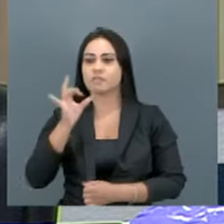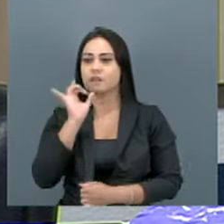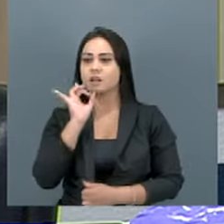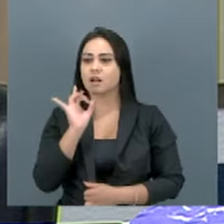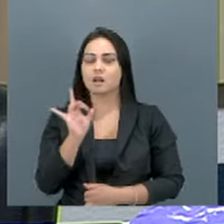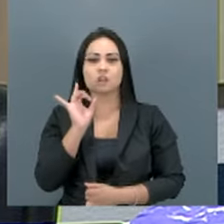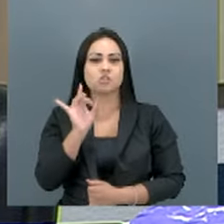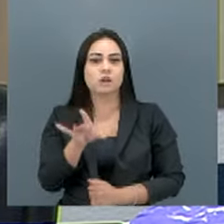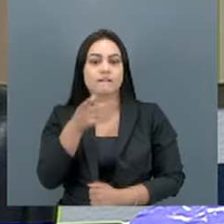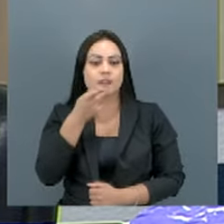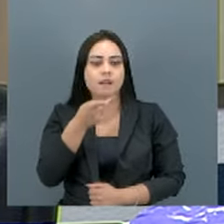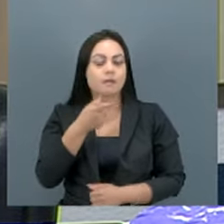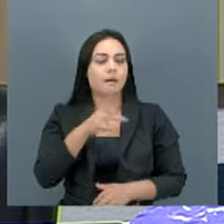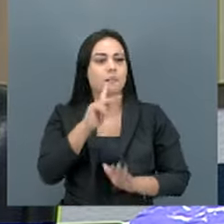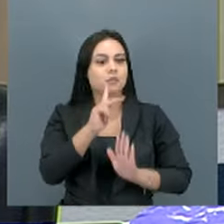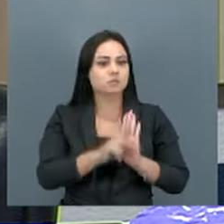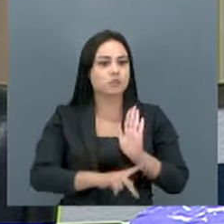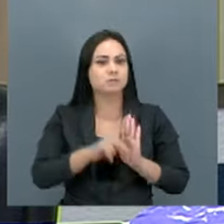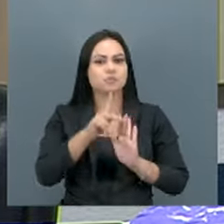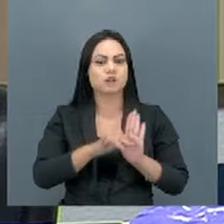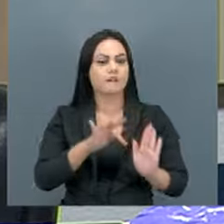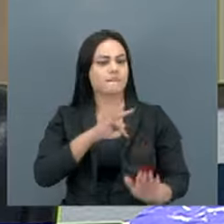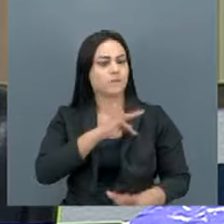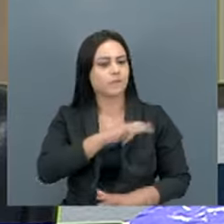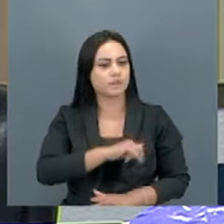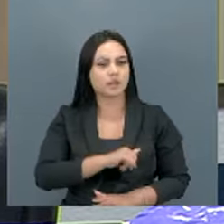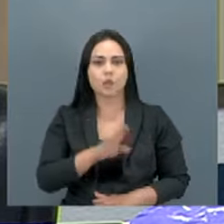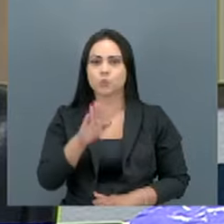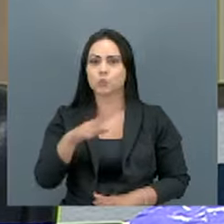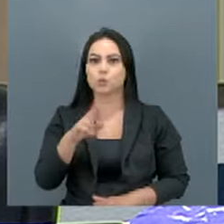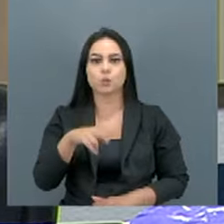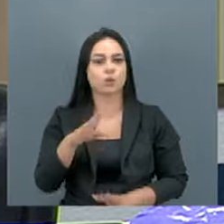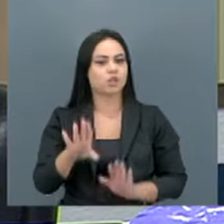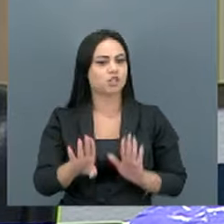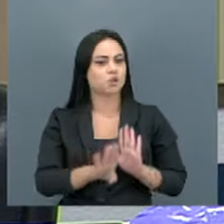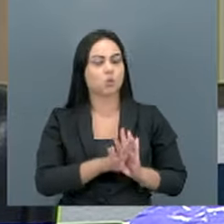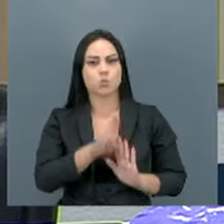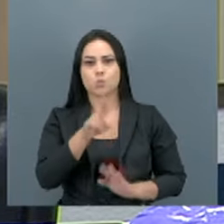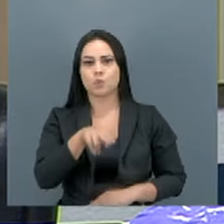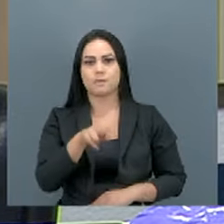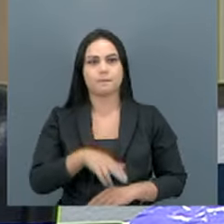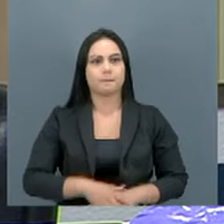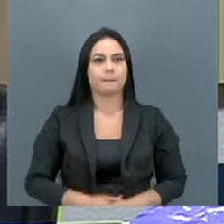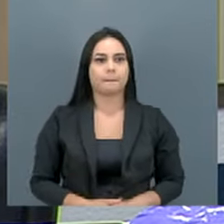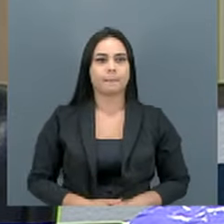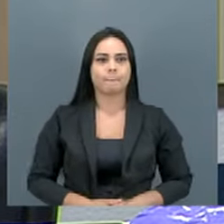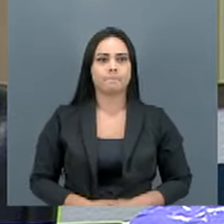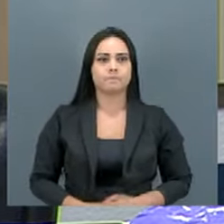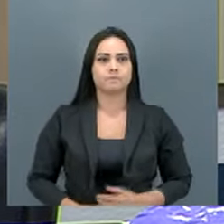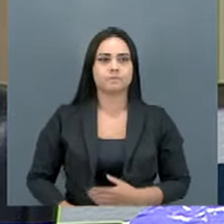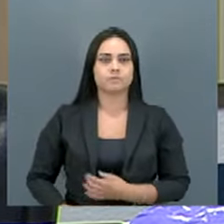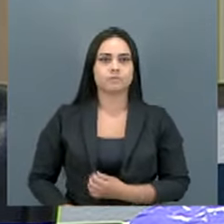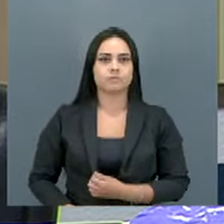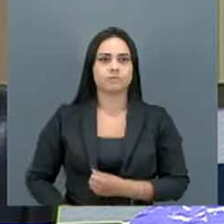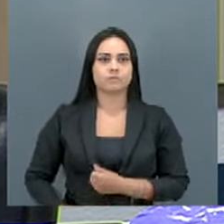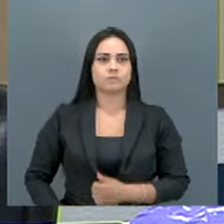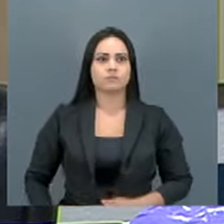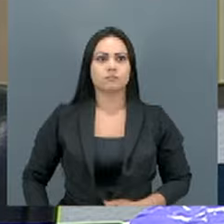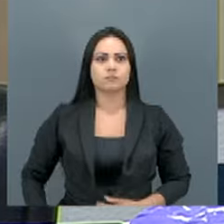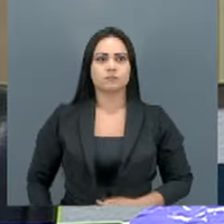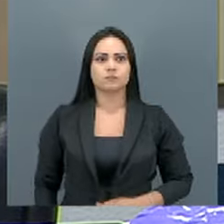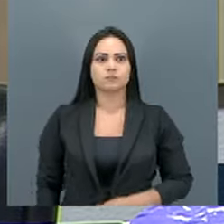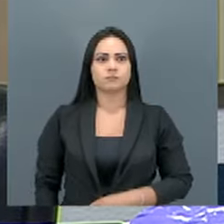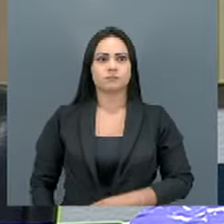o projeto da FUNAI nunca chegou. Nunca. Os dois